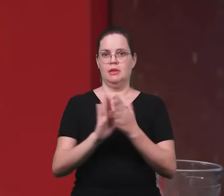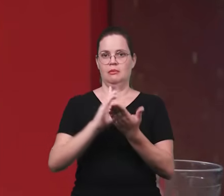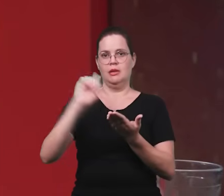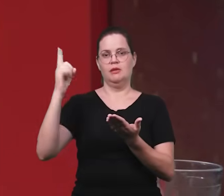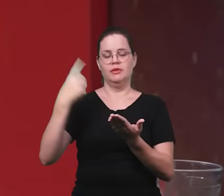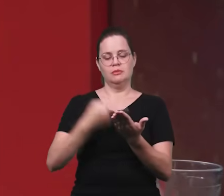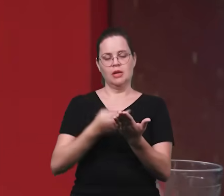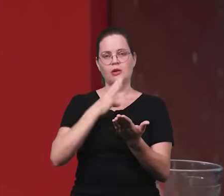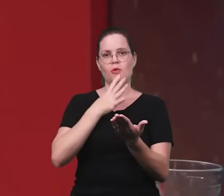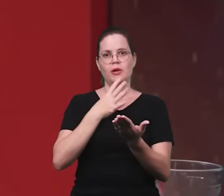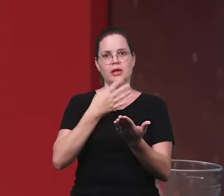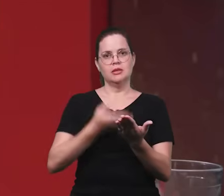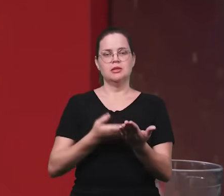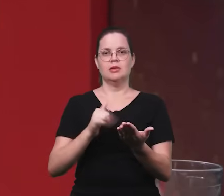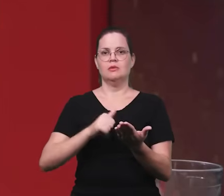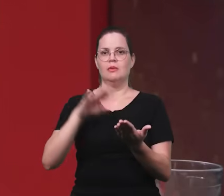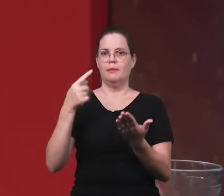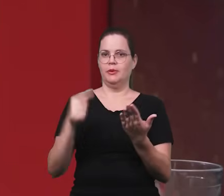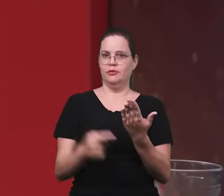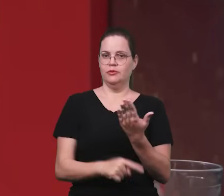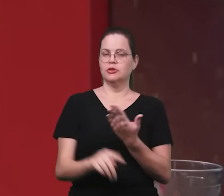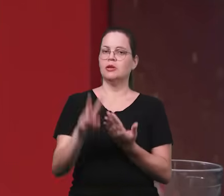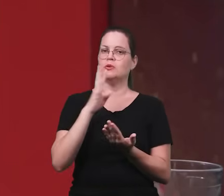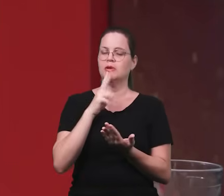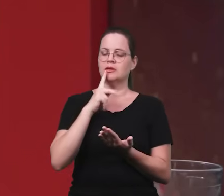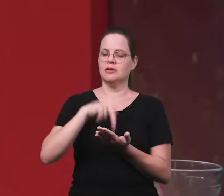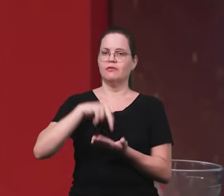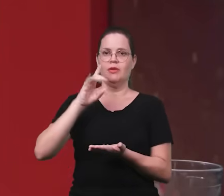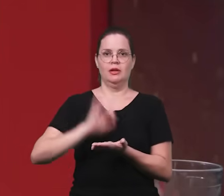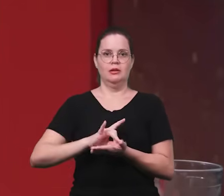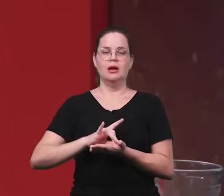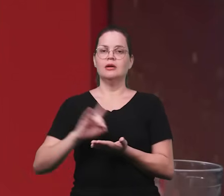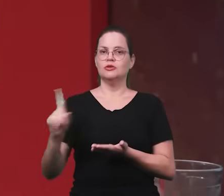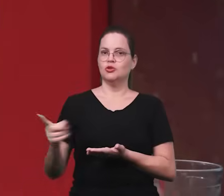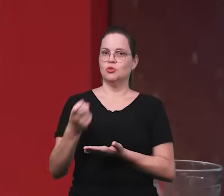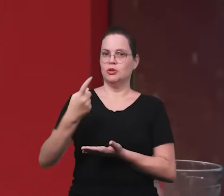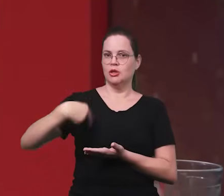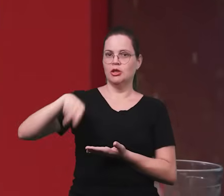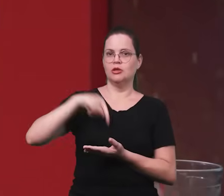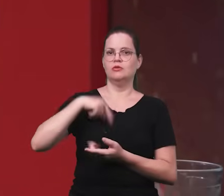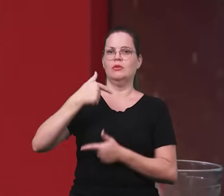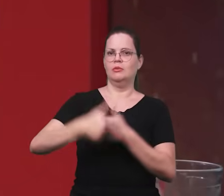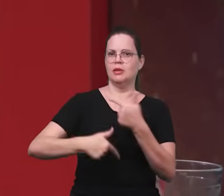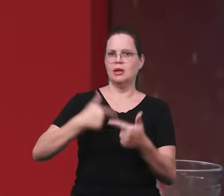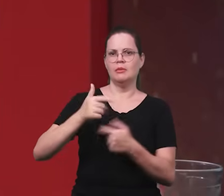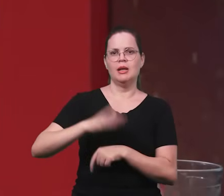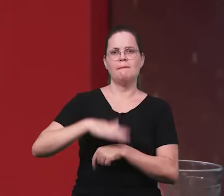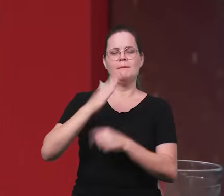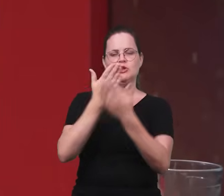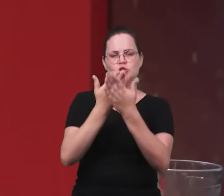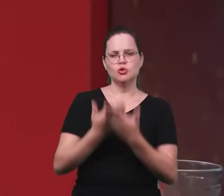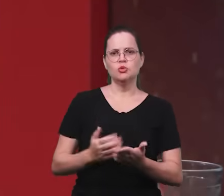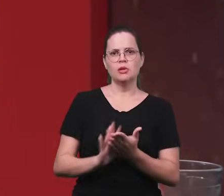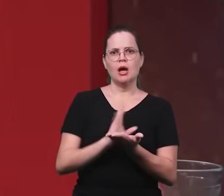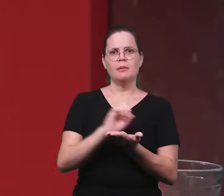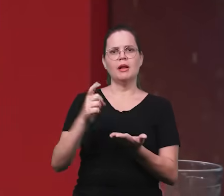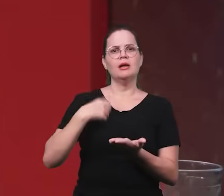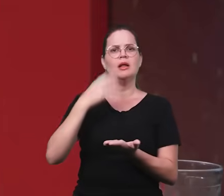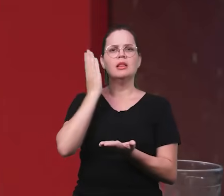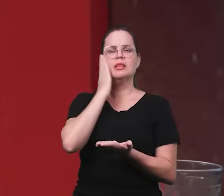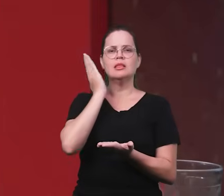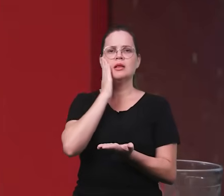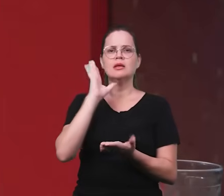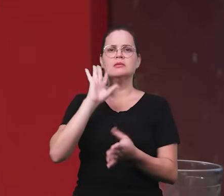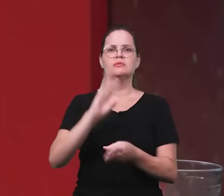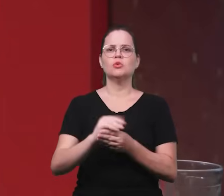sua palavra, conhecendo a sua verdade. E nós vamos trabalhar mais com a palavra do Senhor, entendendo que a ciência,